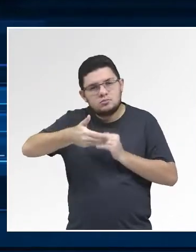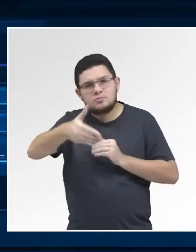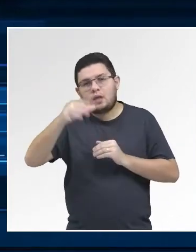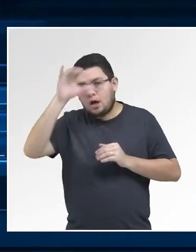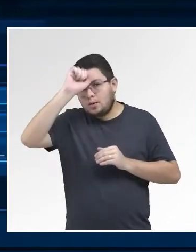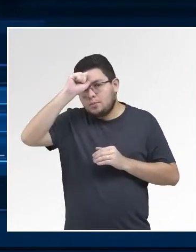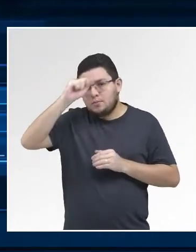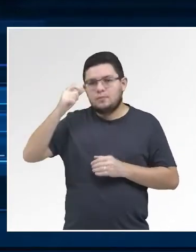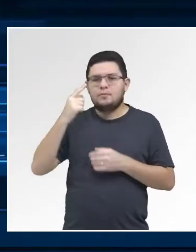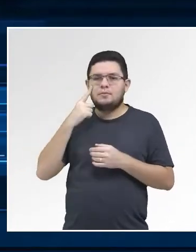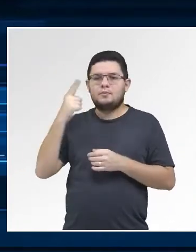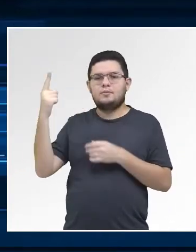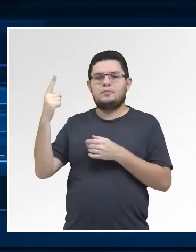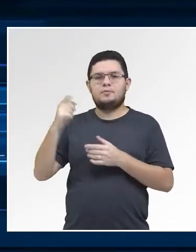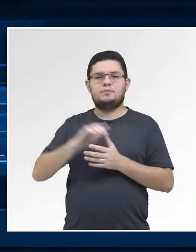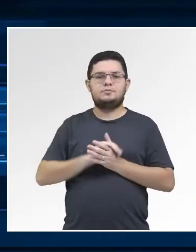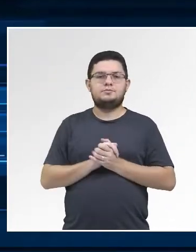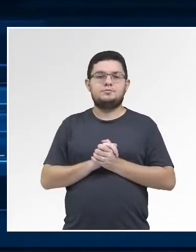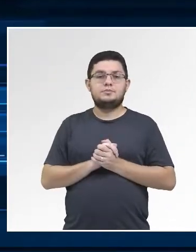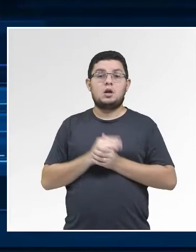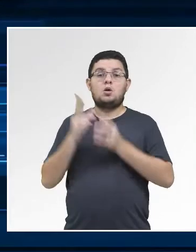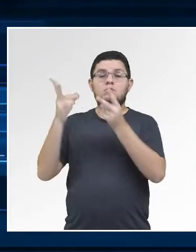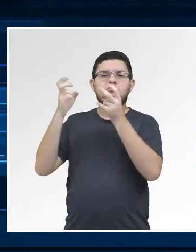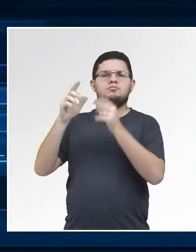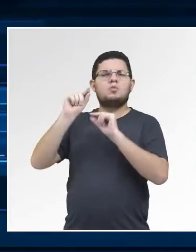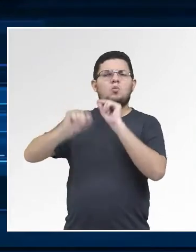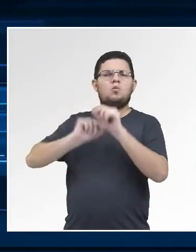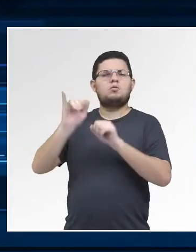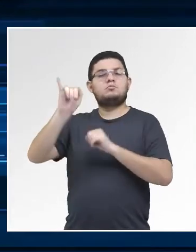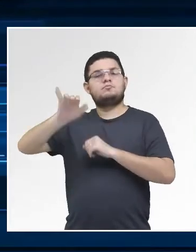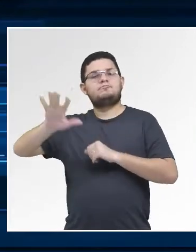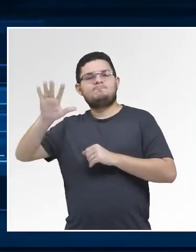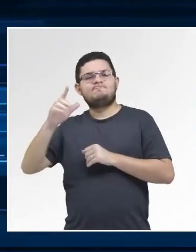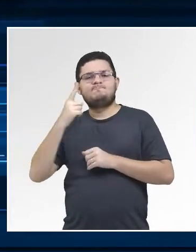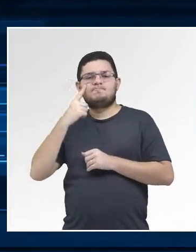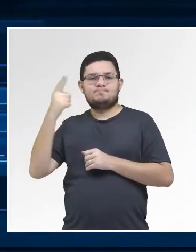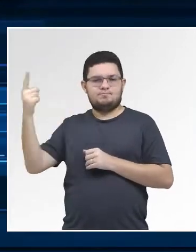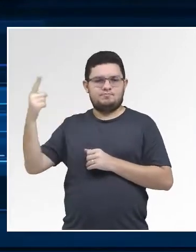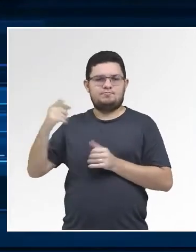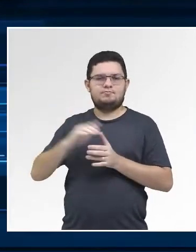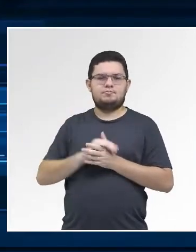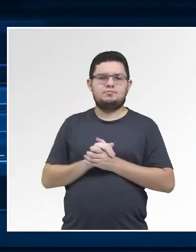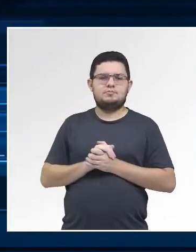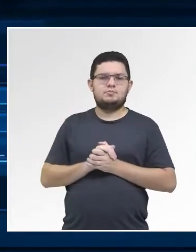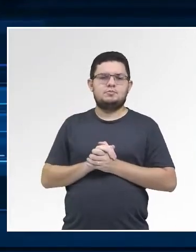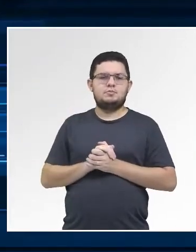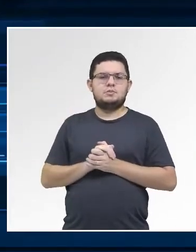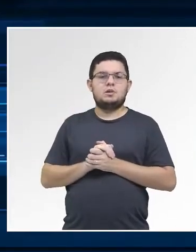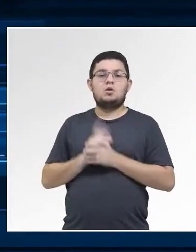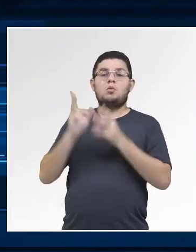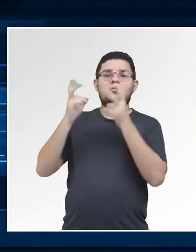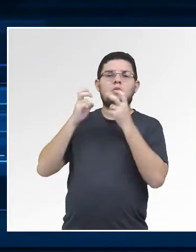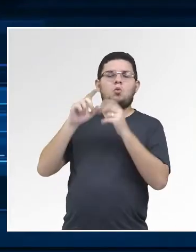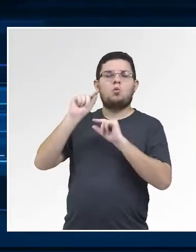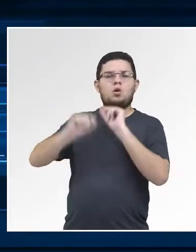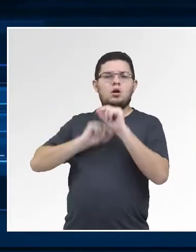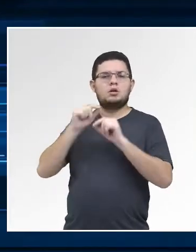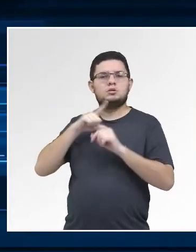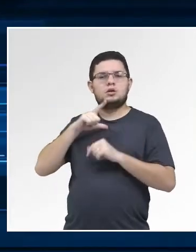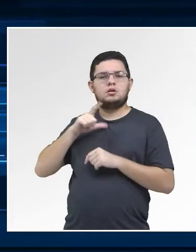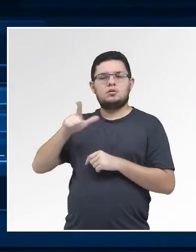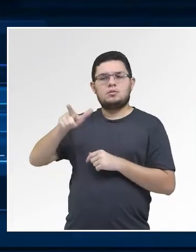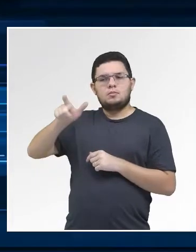Bom, observem então essa imagem. Take a look, deem uma olhada, observem aí os personagens que estão, né? Você